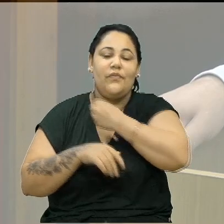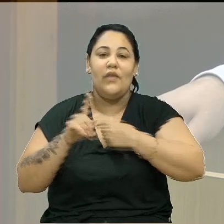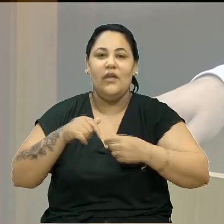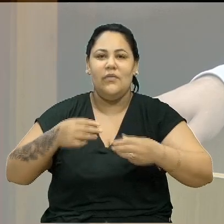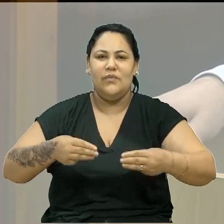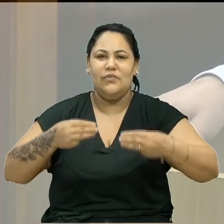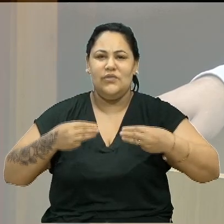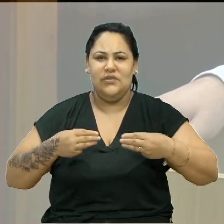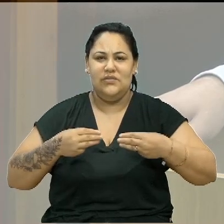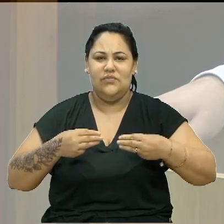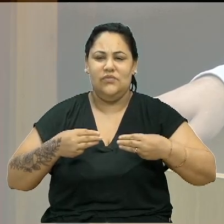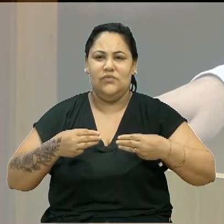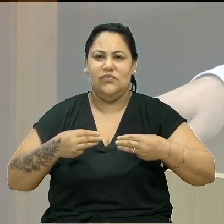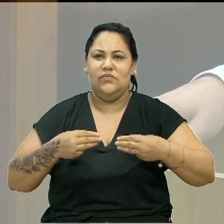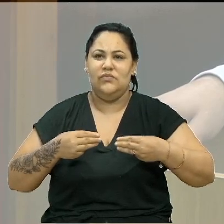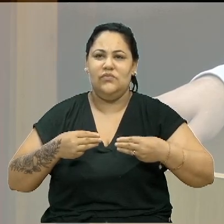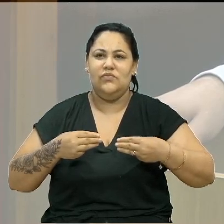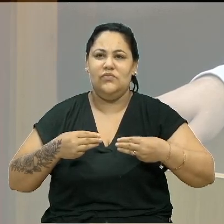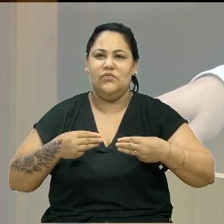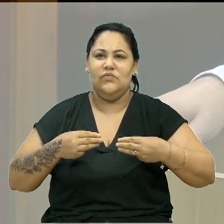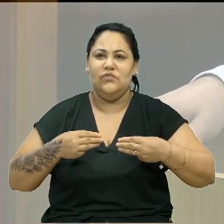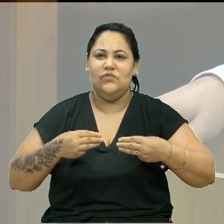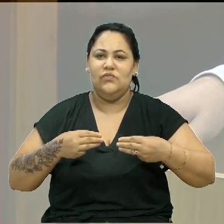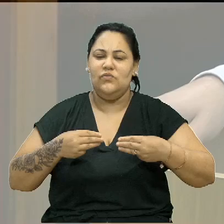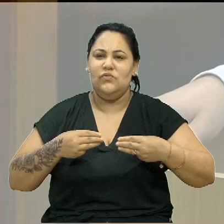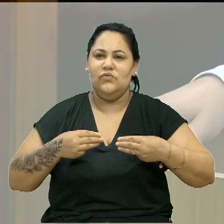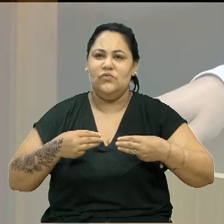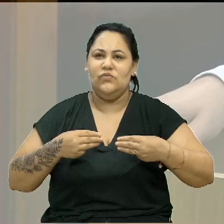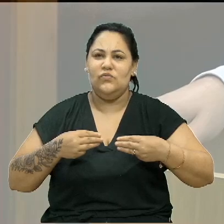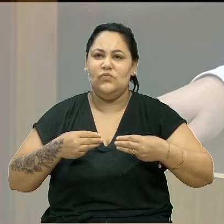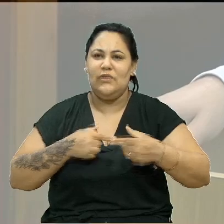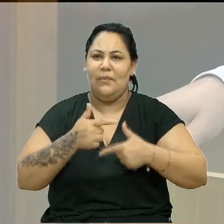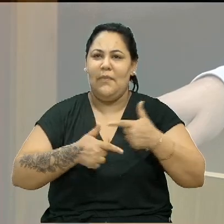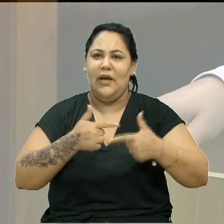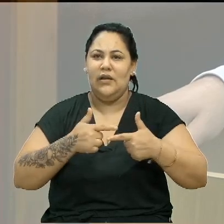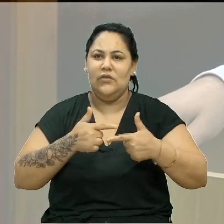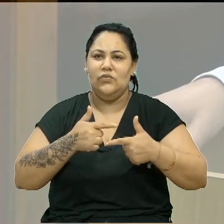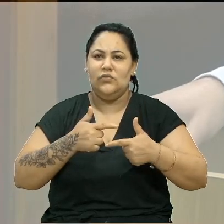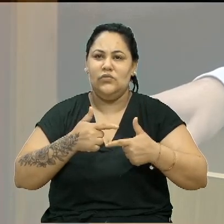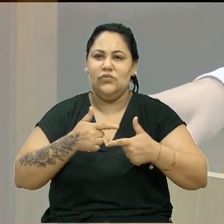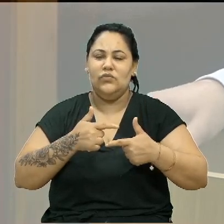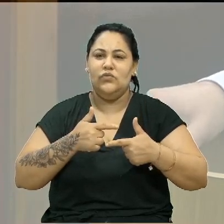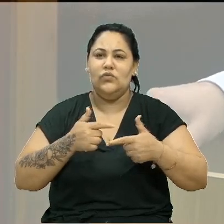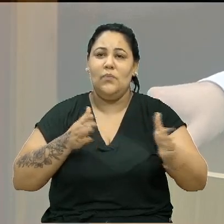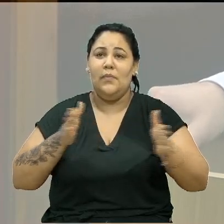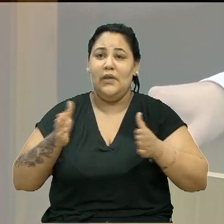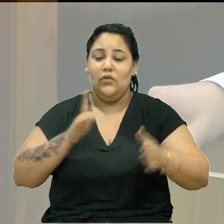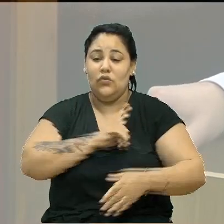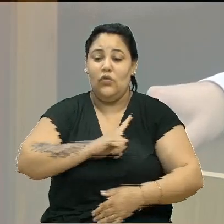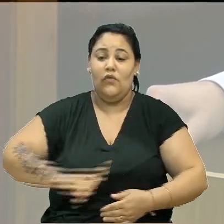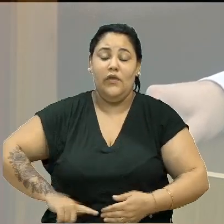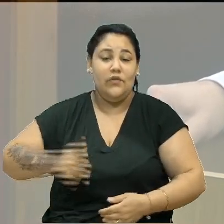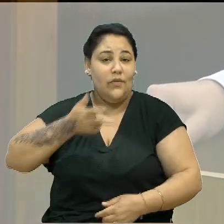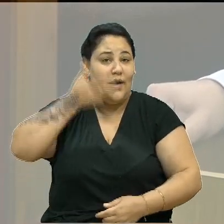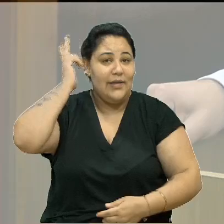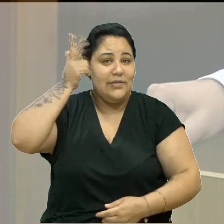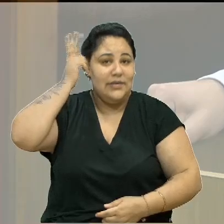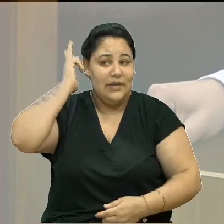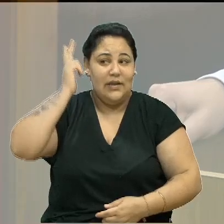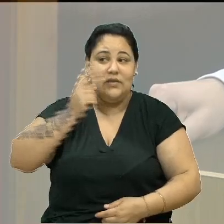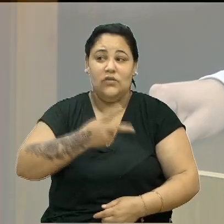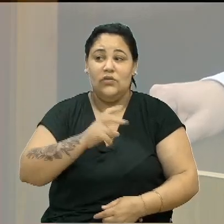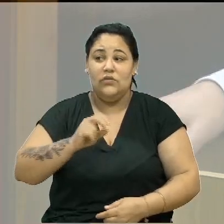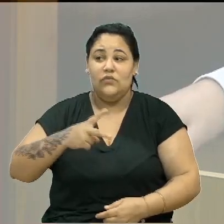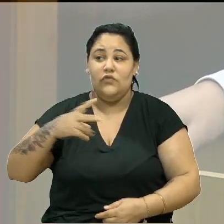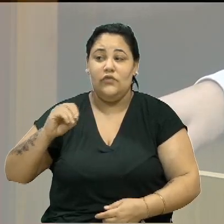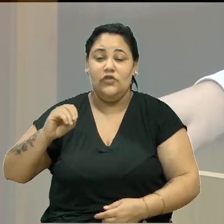uma ação de governo do então governo Cassina, lá de 2020. E o que